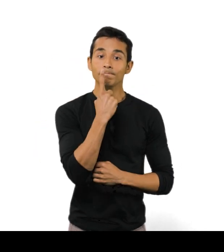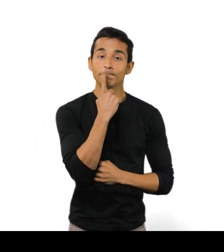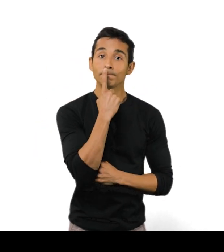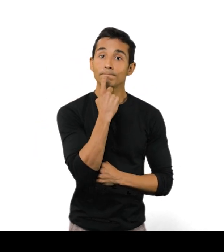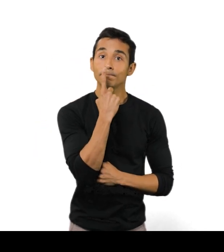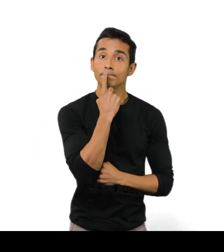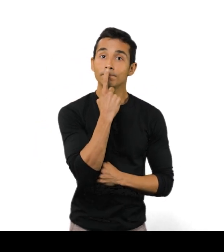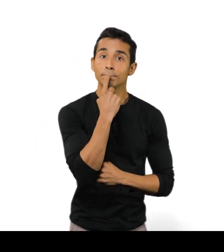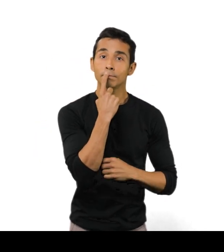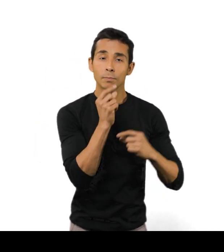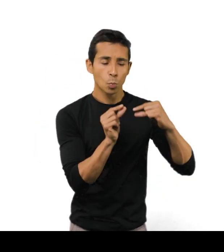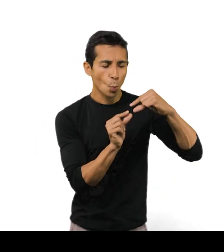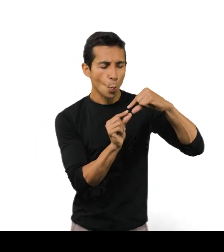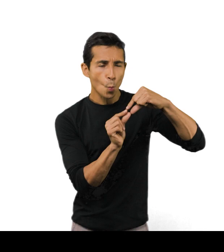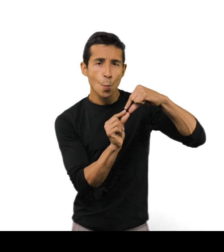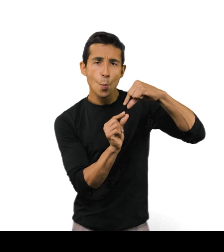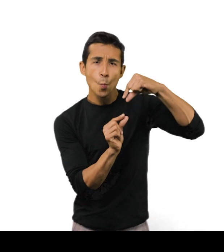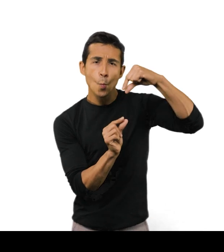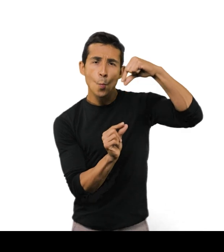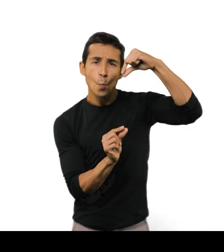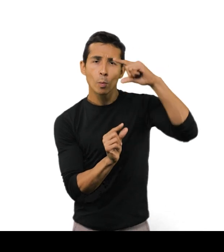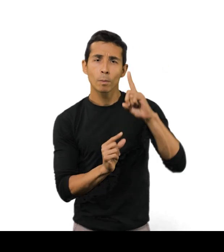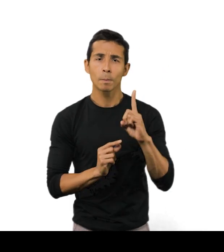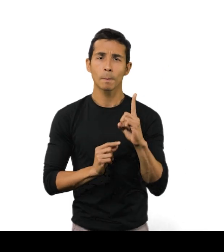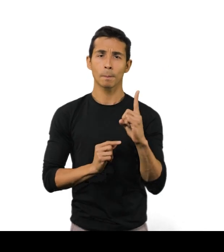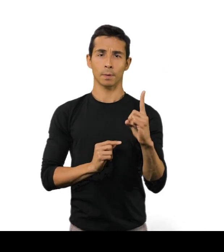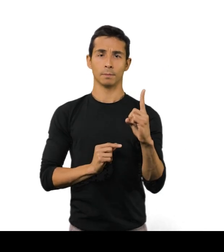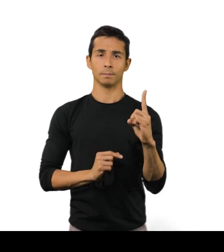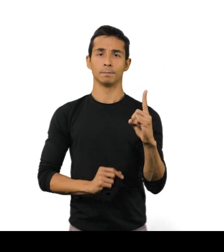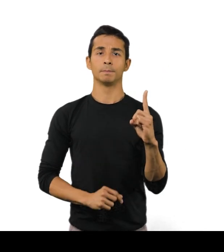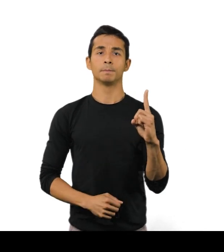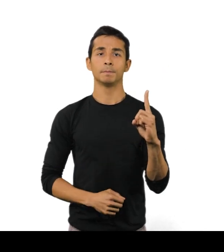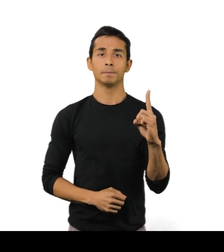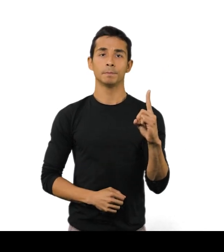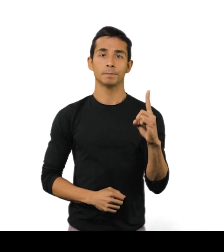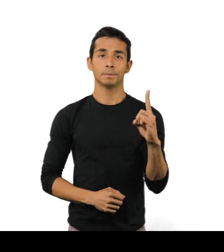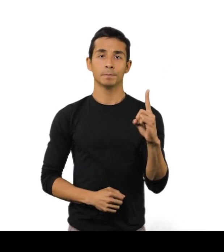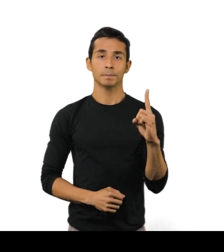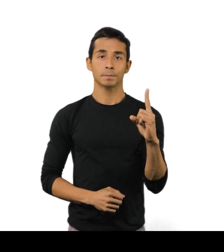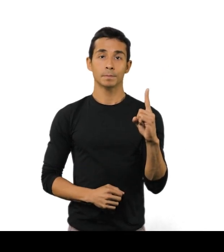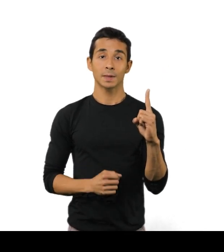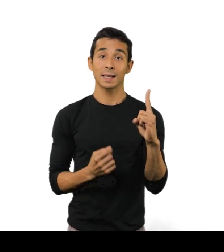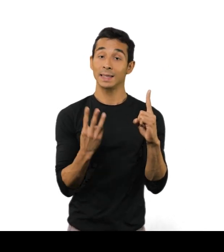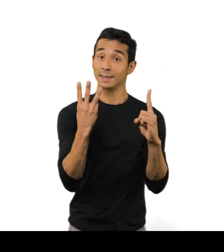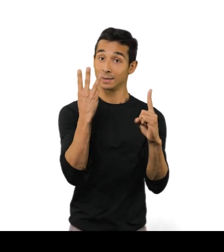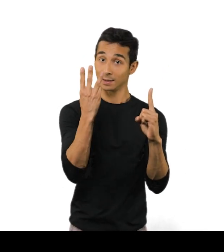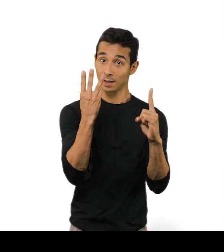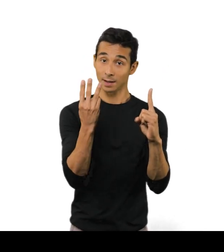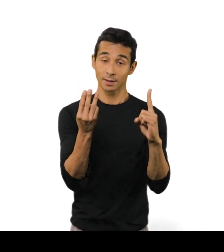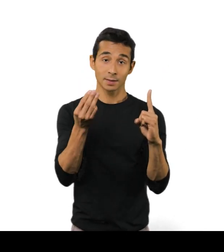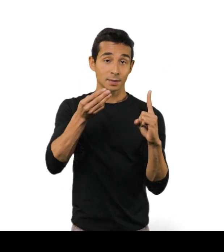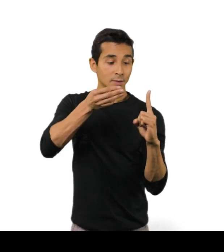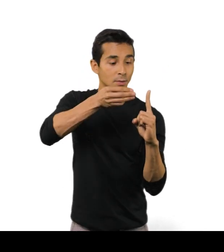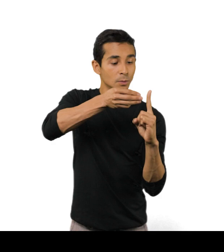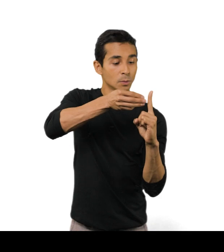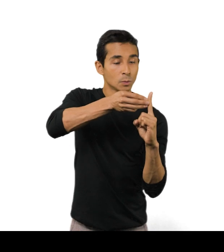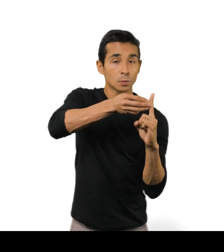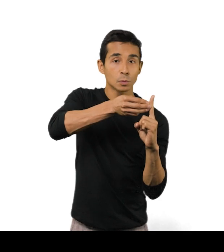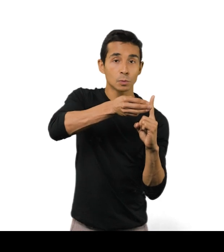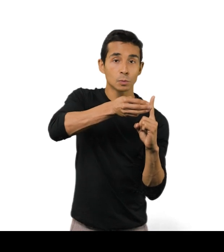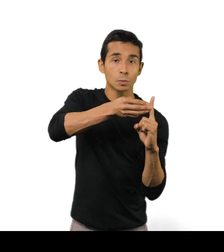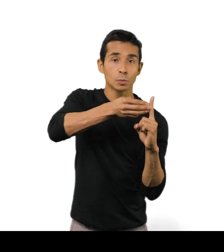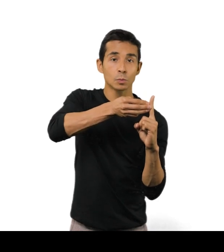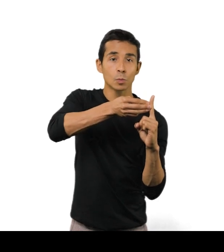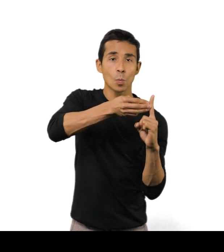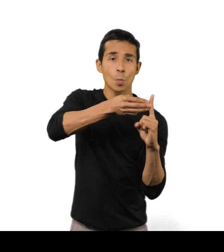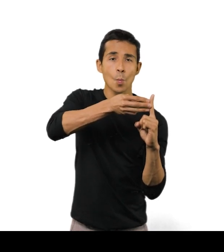figura vermelha traz uma linha fina e vertical à esquerda. No centro desta linha, partem